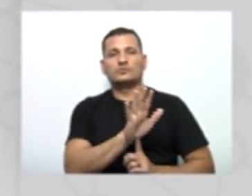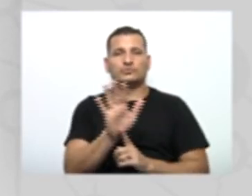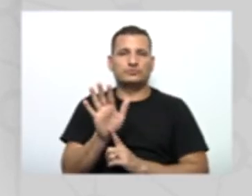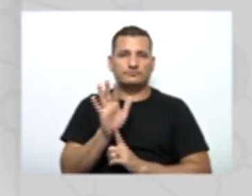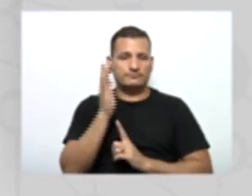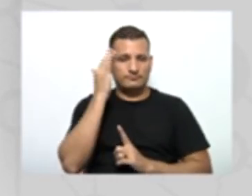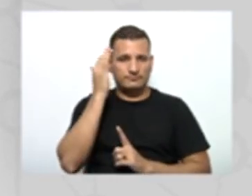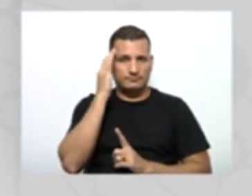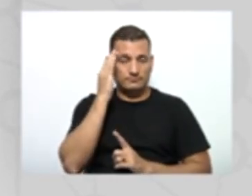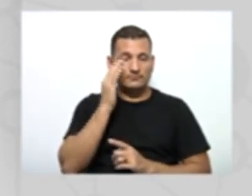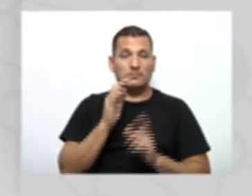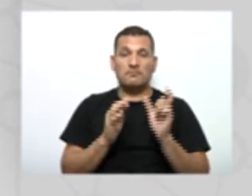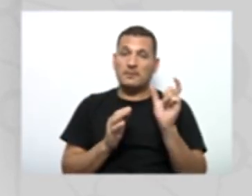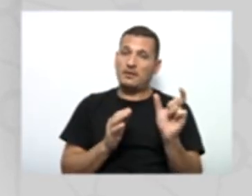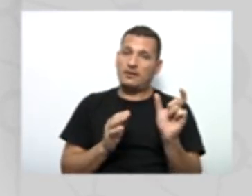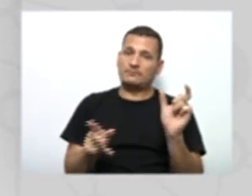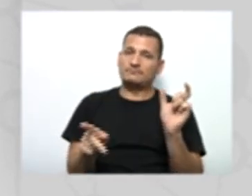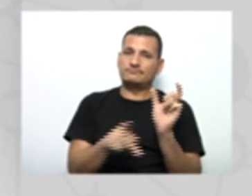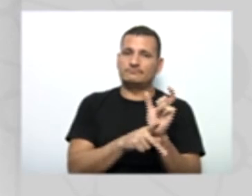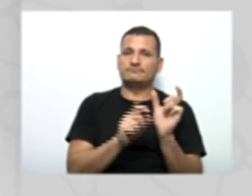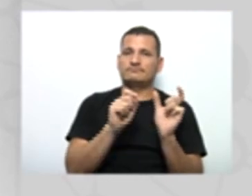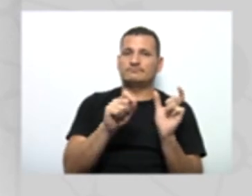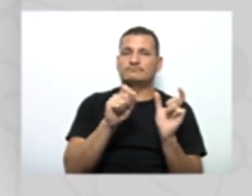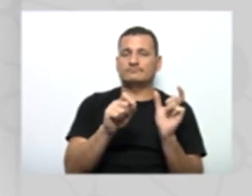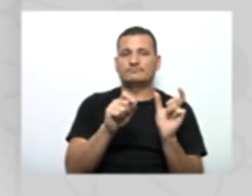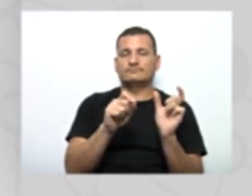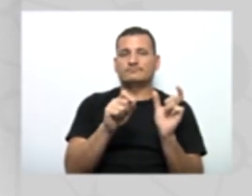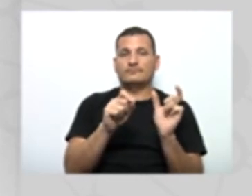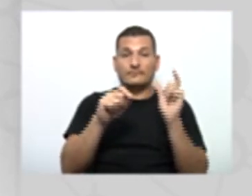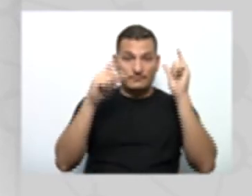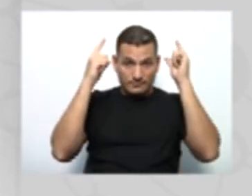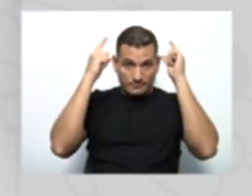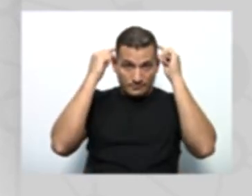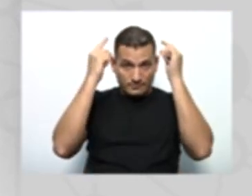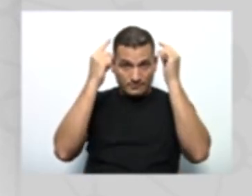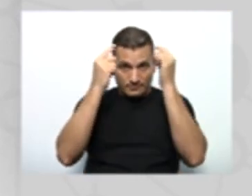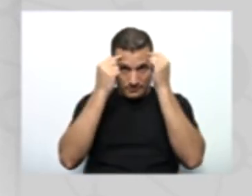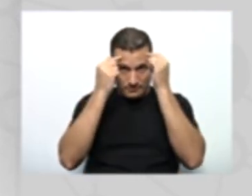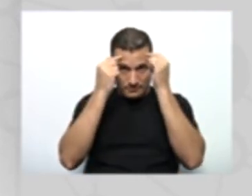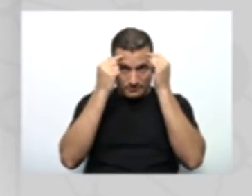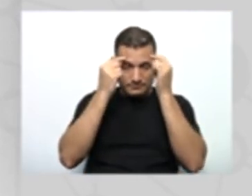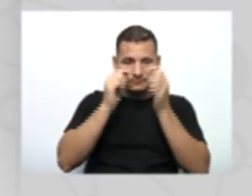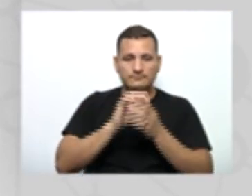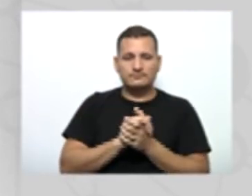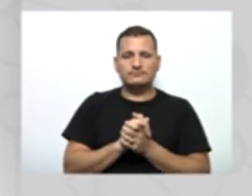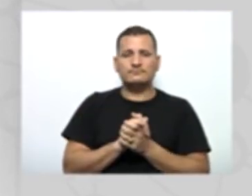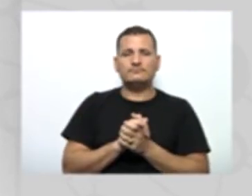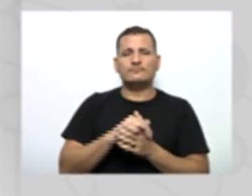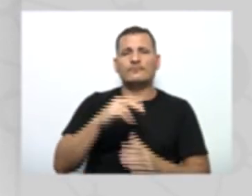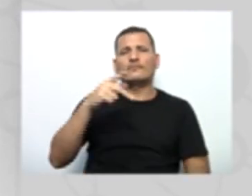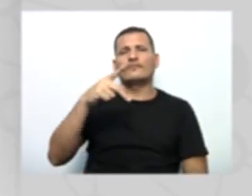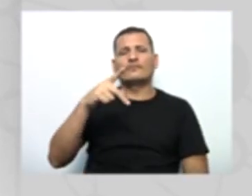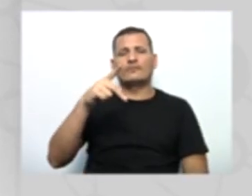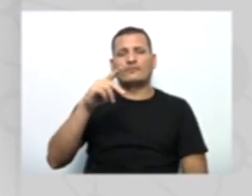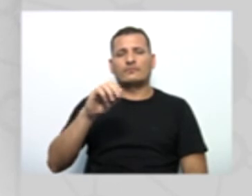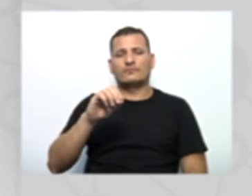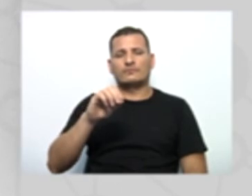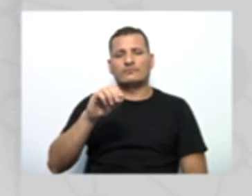de raiz grega, polis, significa cidade, e consequentemente a palavra politize quer